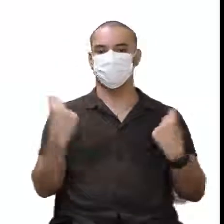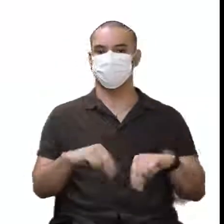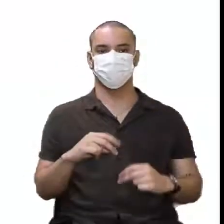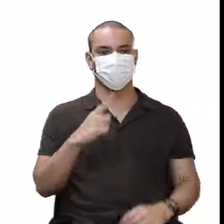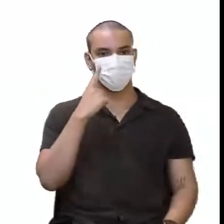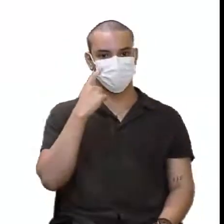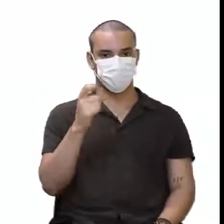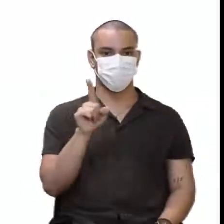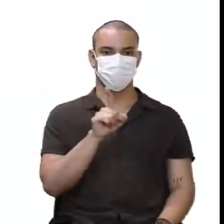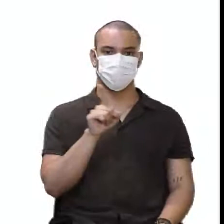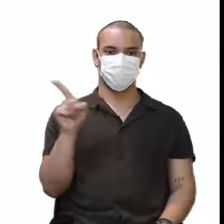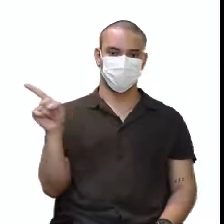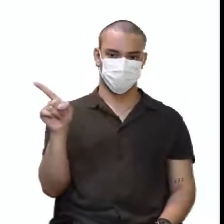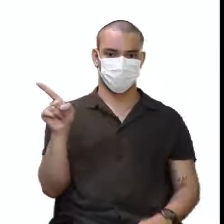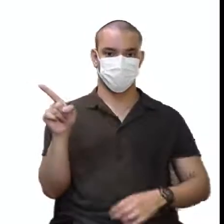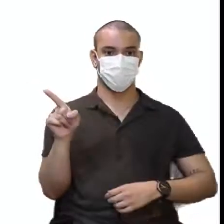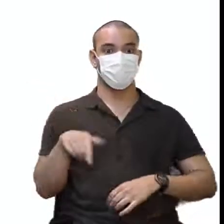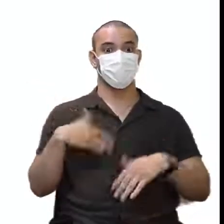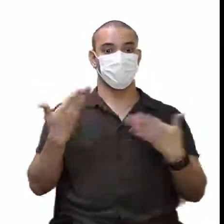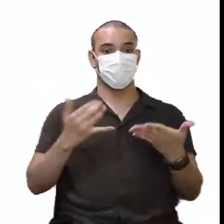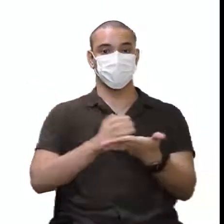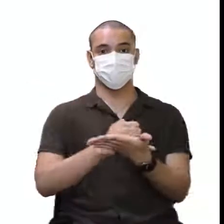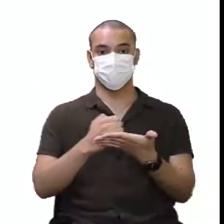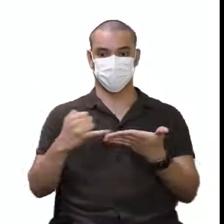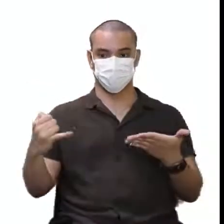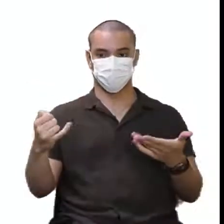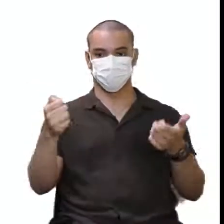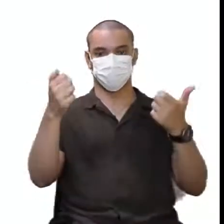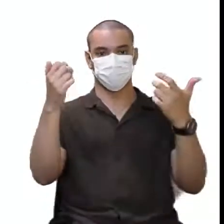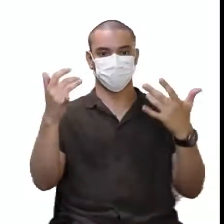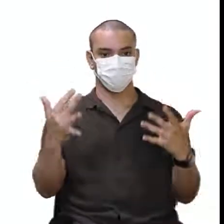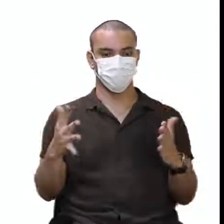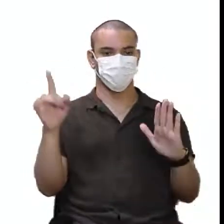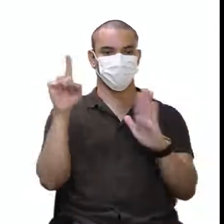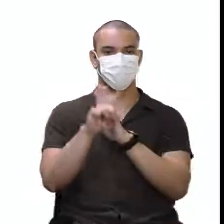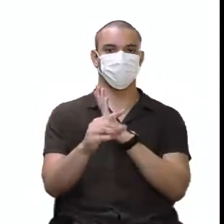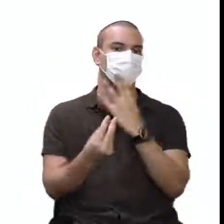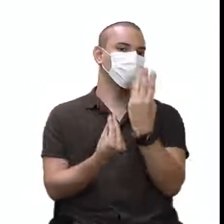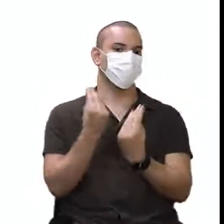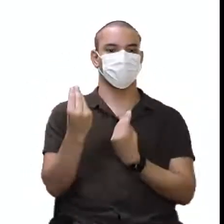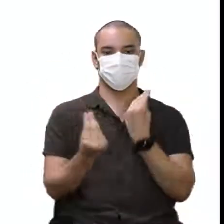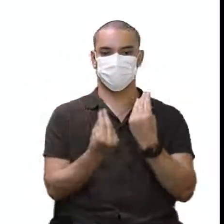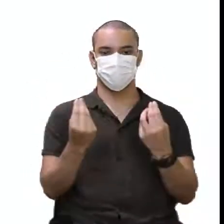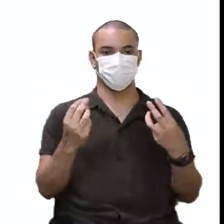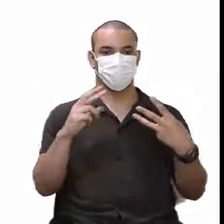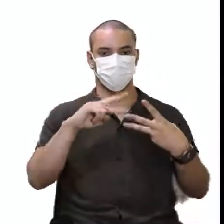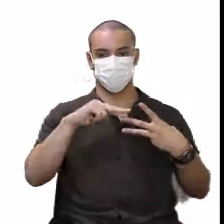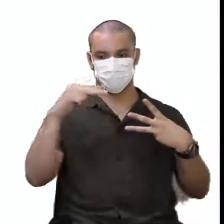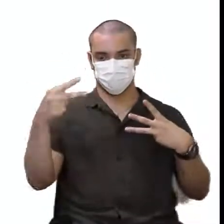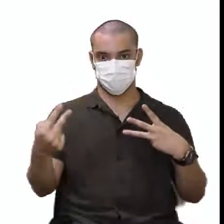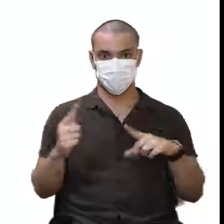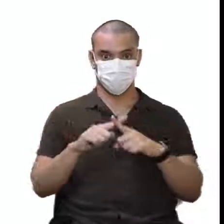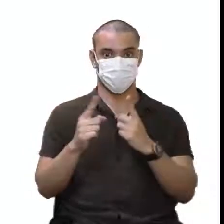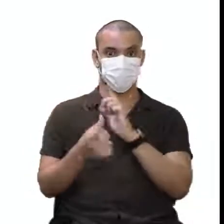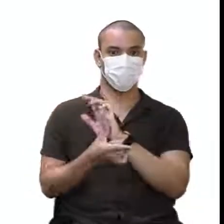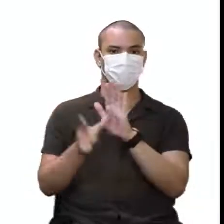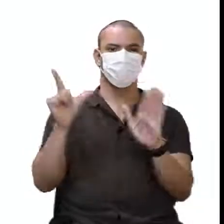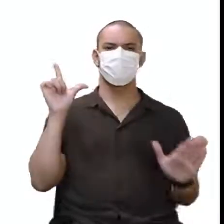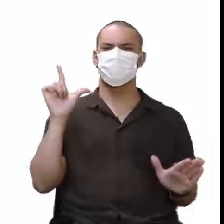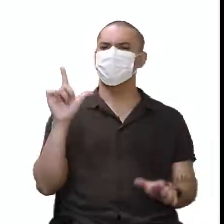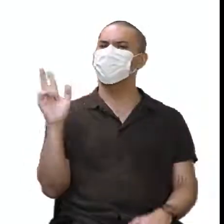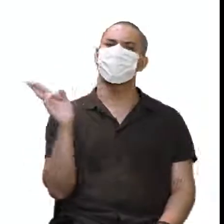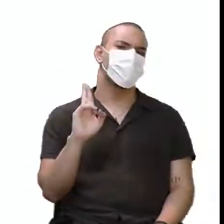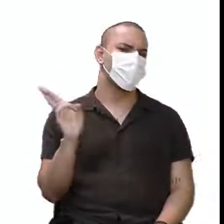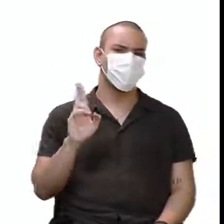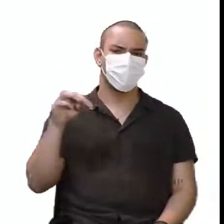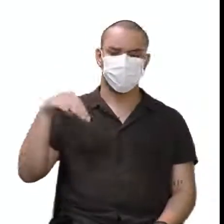interessa? Então vamos introduzir a questão do experimento mendeliano. Tá? Mas antes a gente vai falar um pouquinho